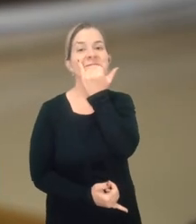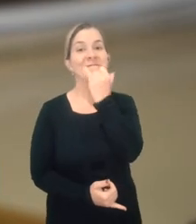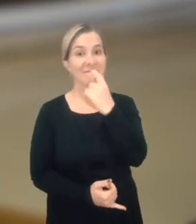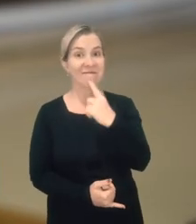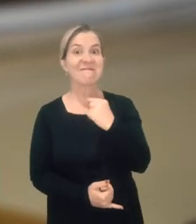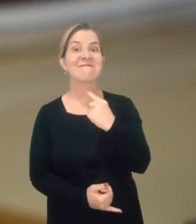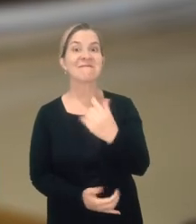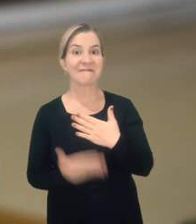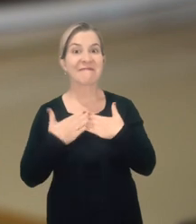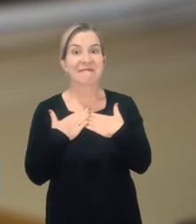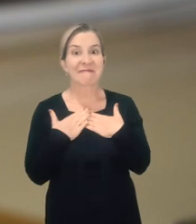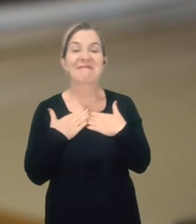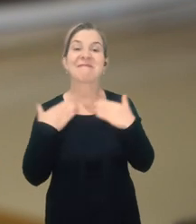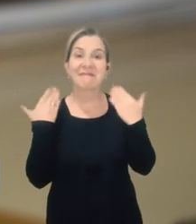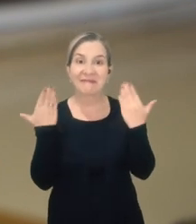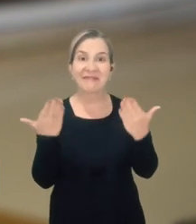grande foi seu